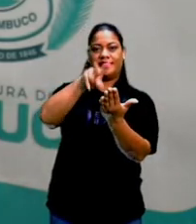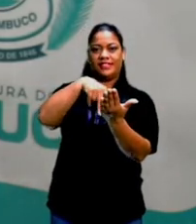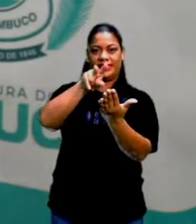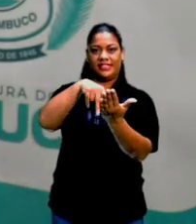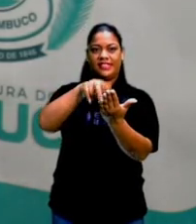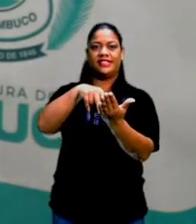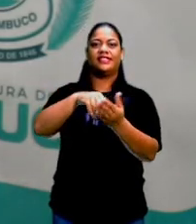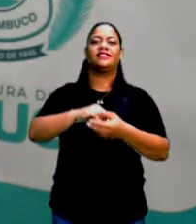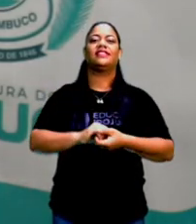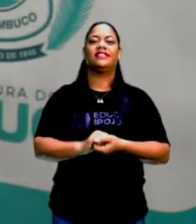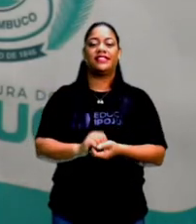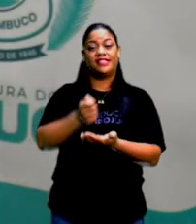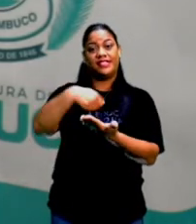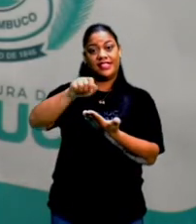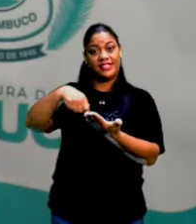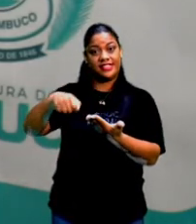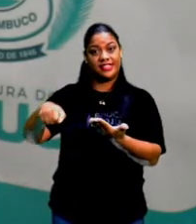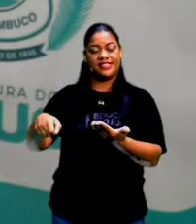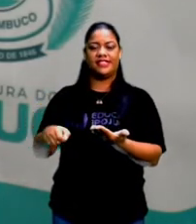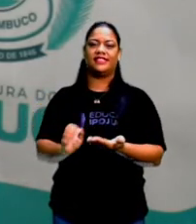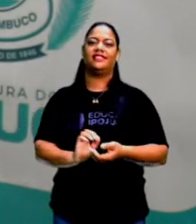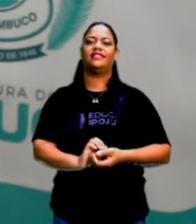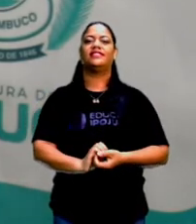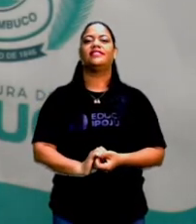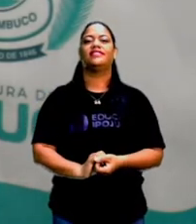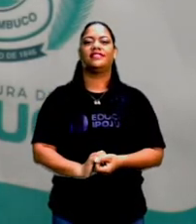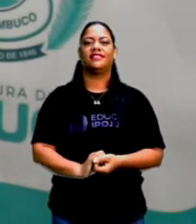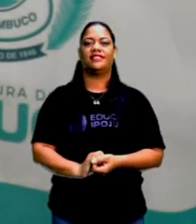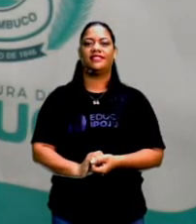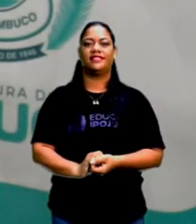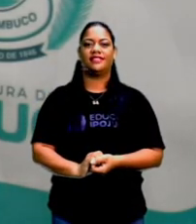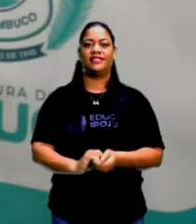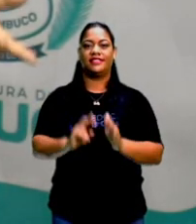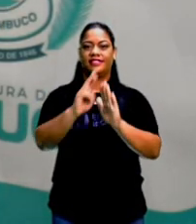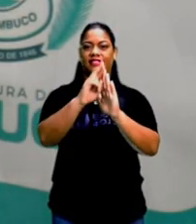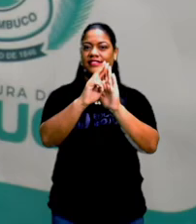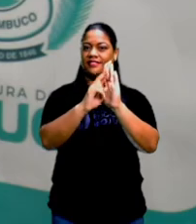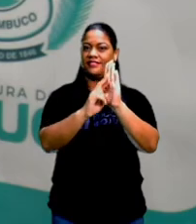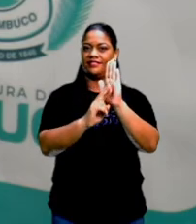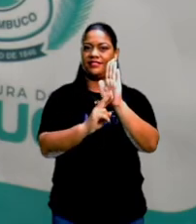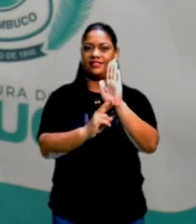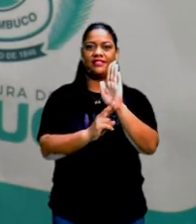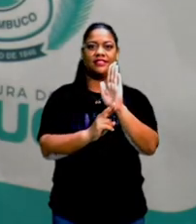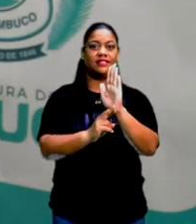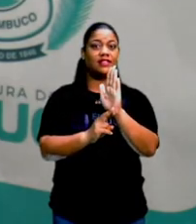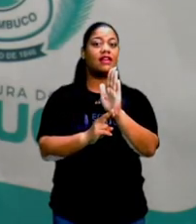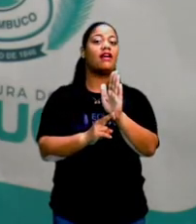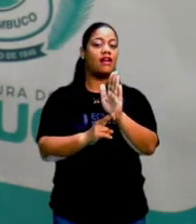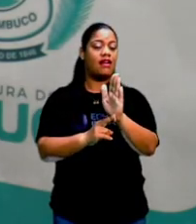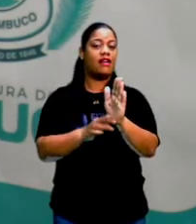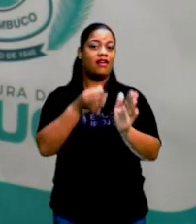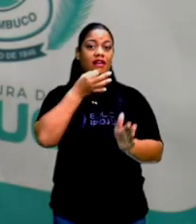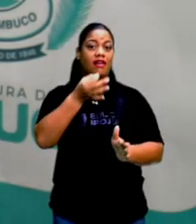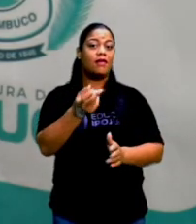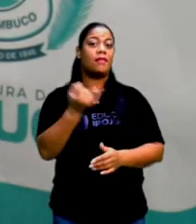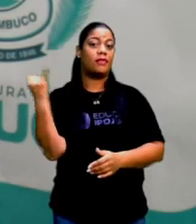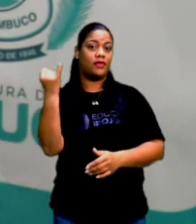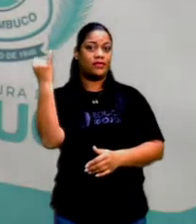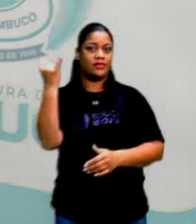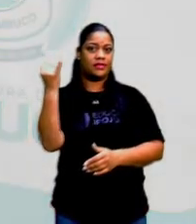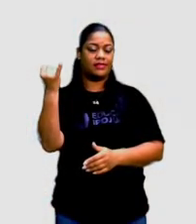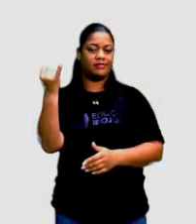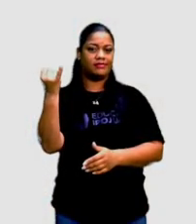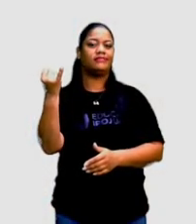leitura e na escrita, né, pessoal? Estão aí as nossas referências e uma dica importante. Não